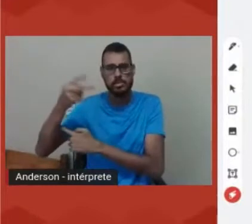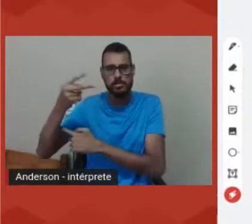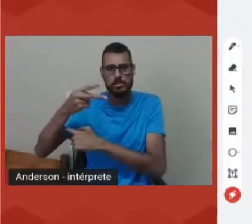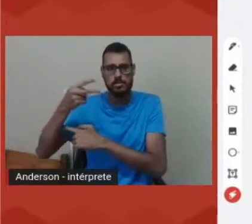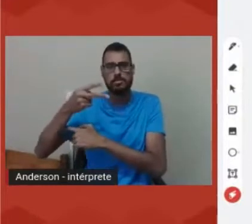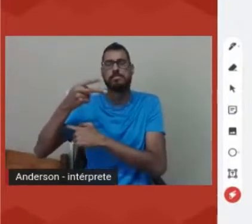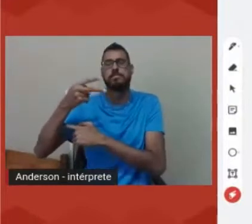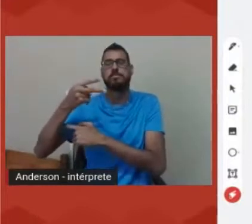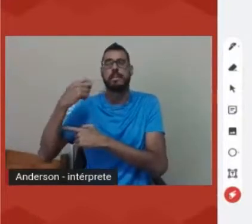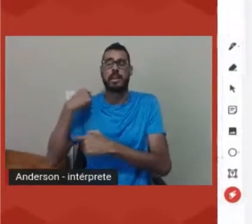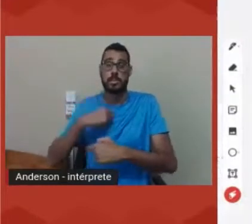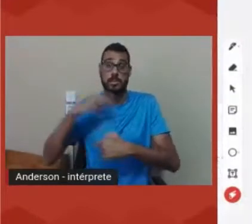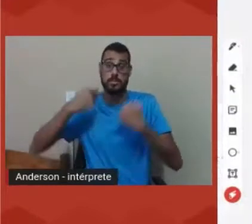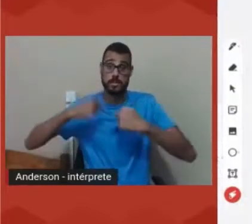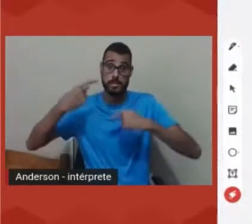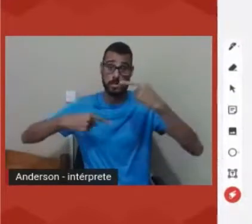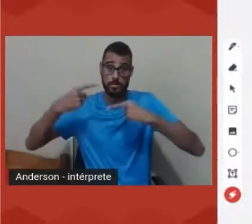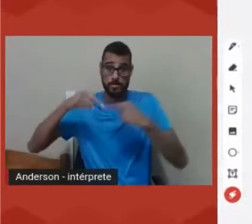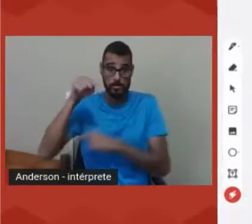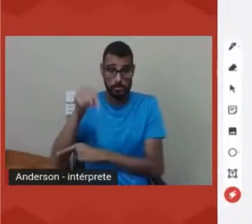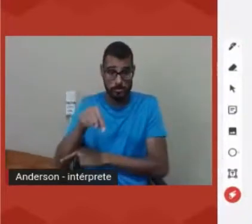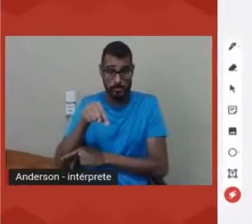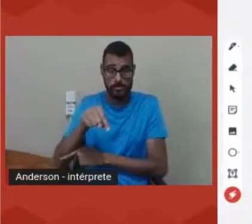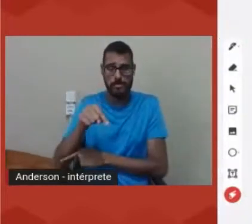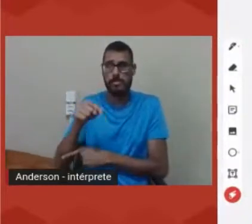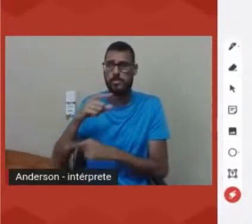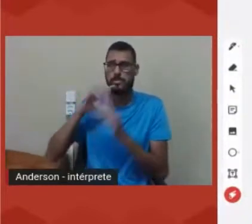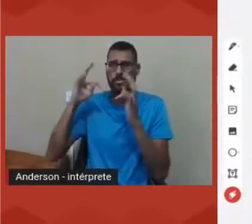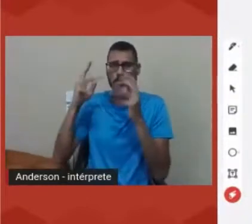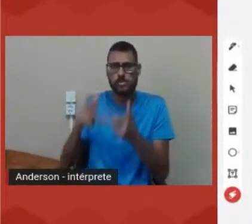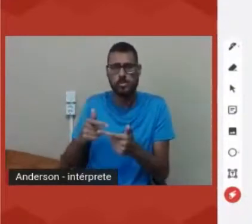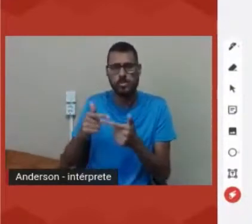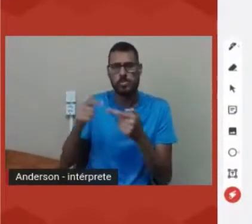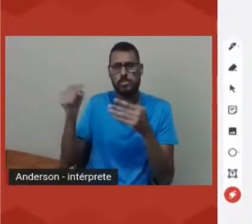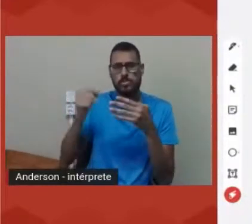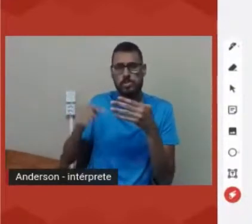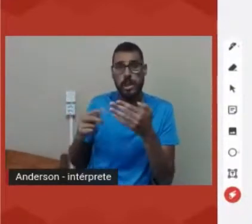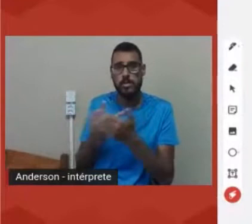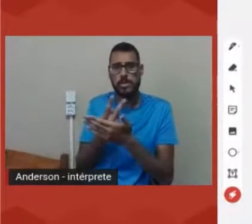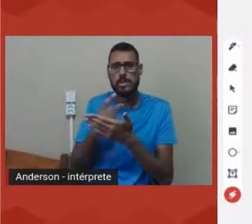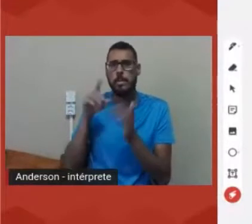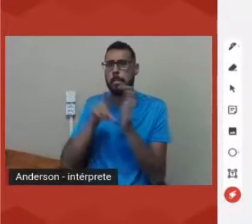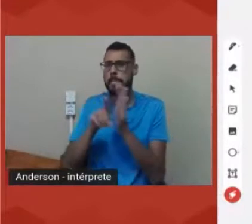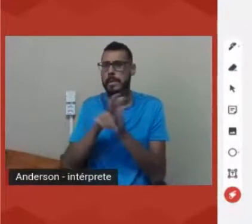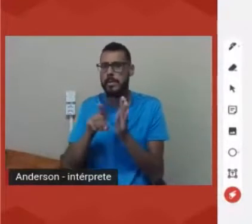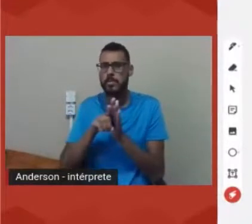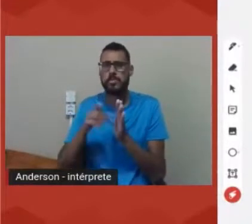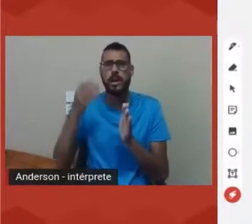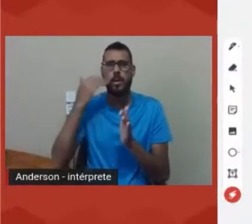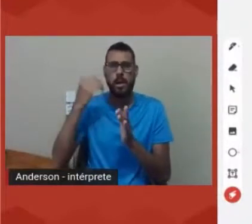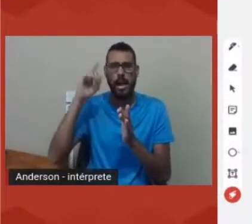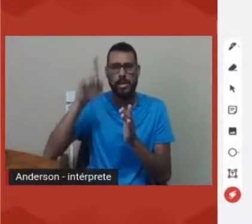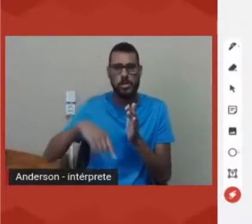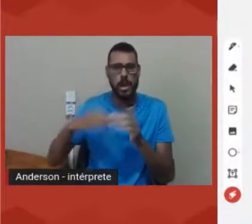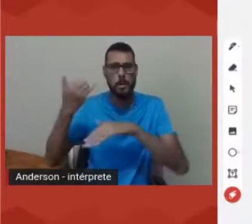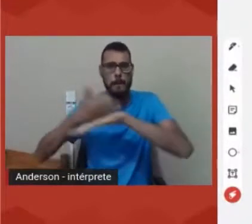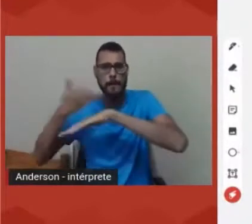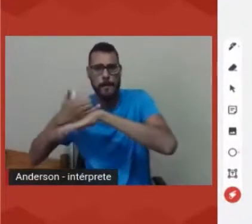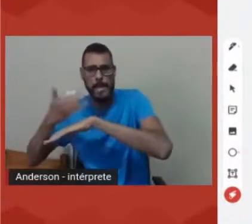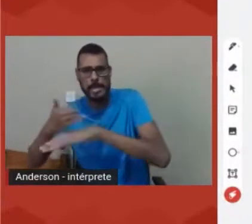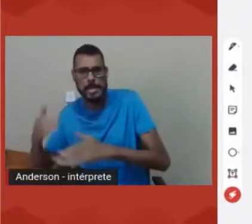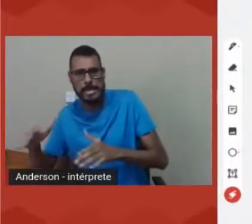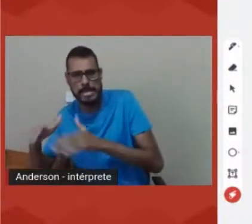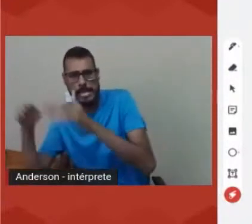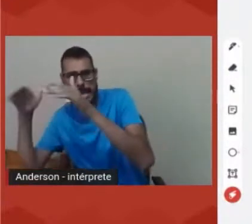vão ter que discutir, né? Dentre todos esses elementos aqui, os gatos são metálicos, tem uma